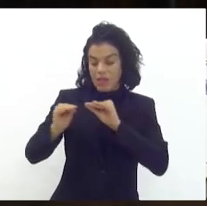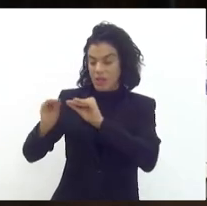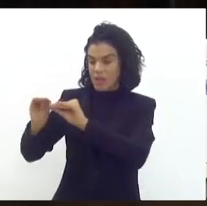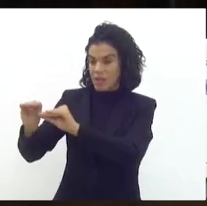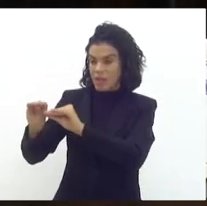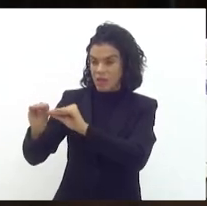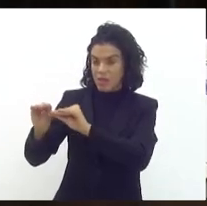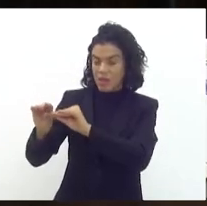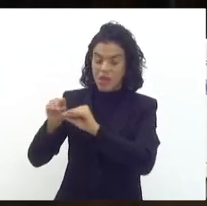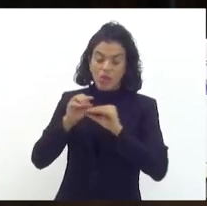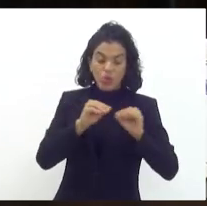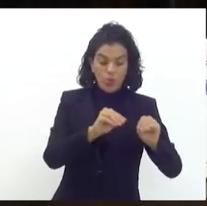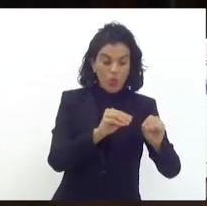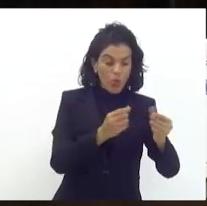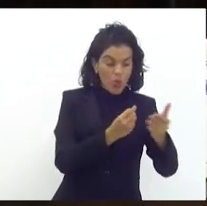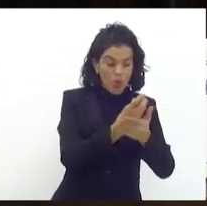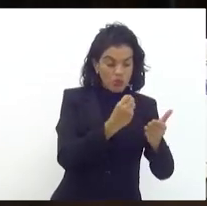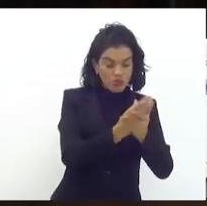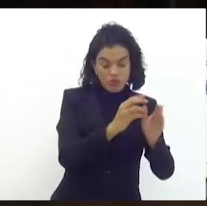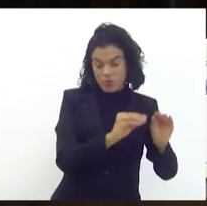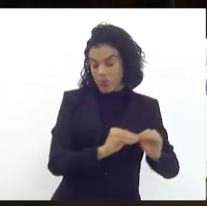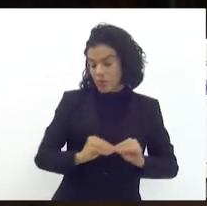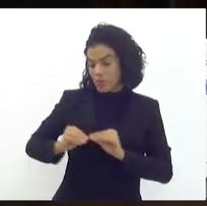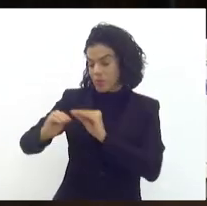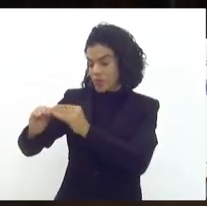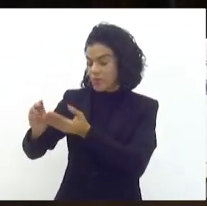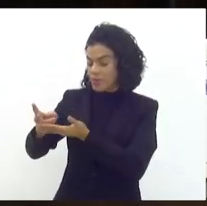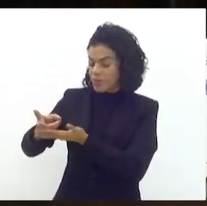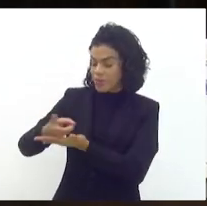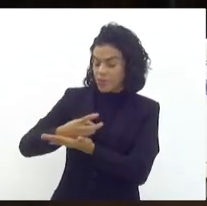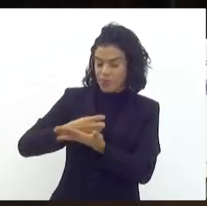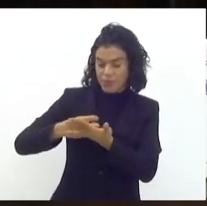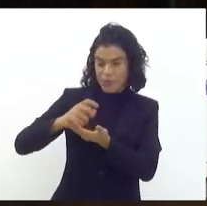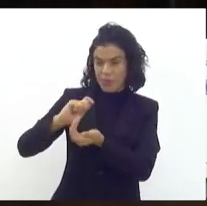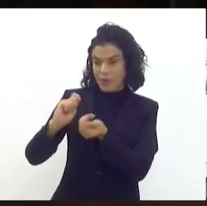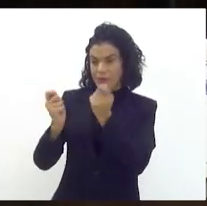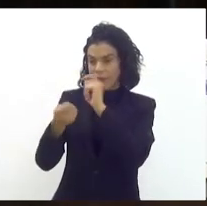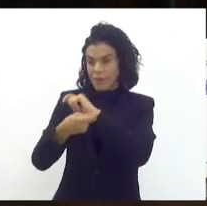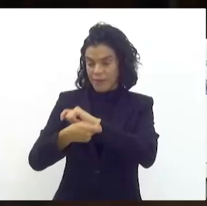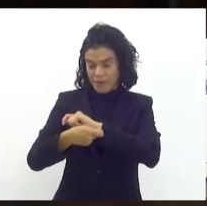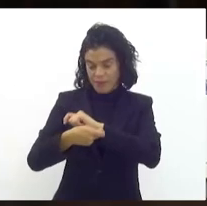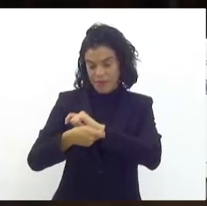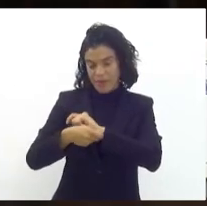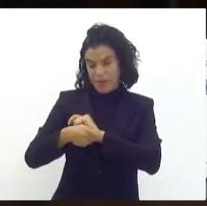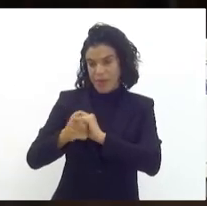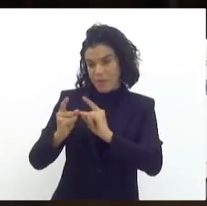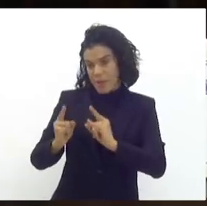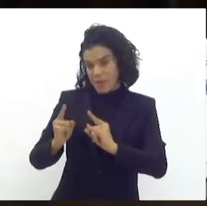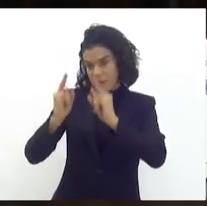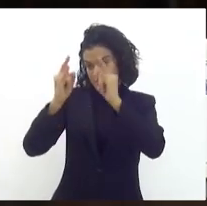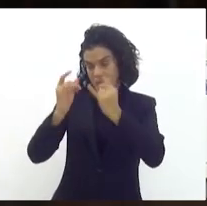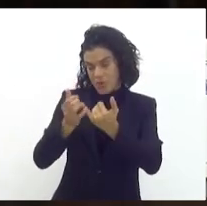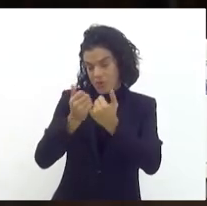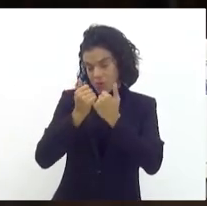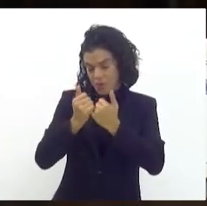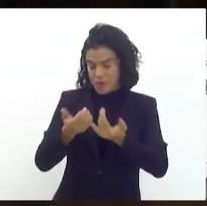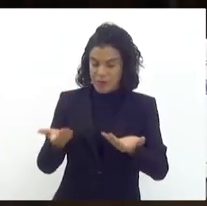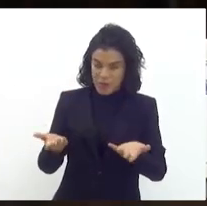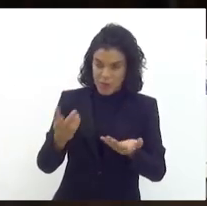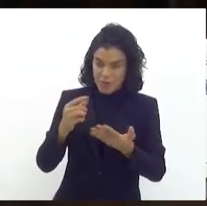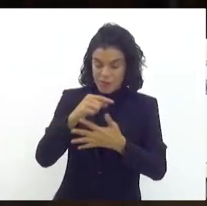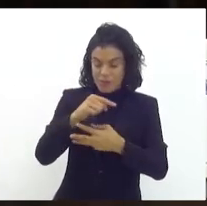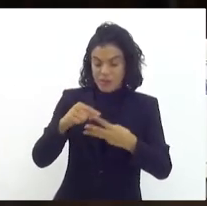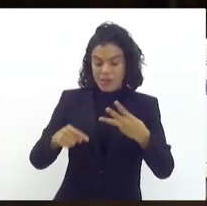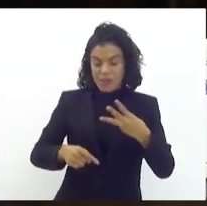do consumo para a tributação em renda e patrimônio porque basicamente a gente está dividido em três aspectos